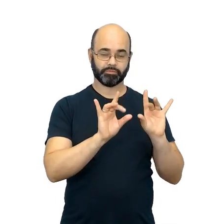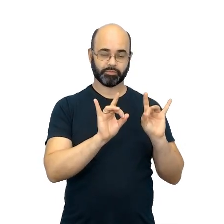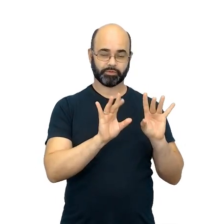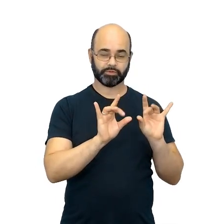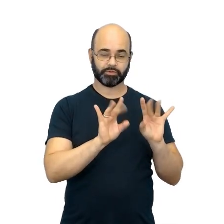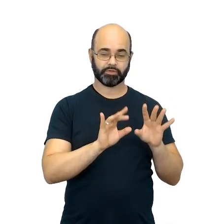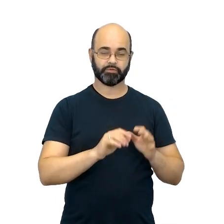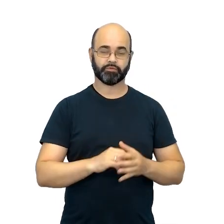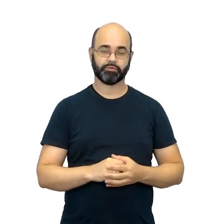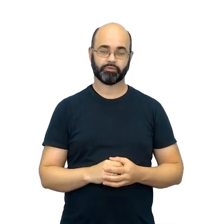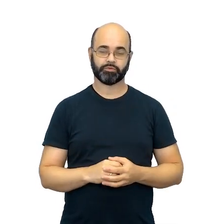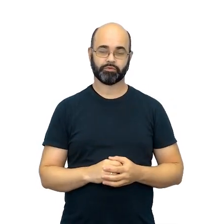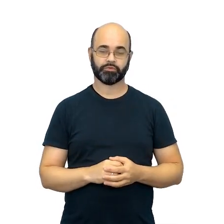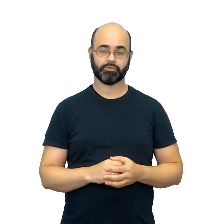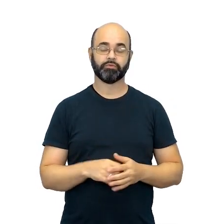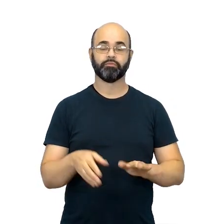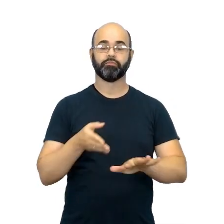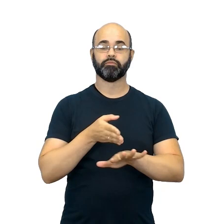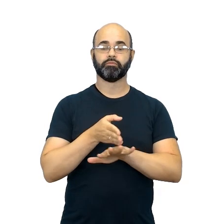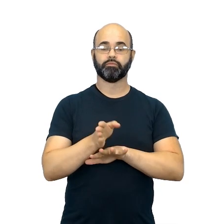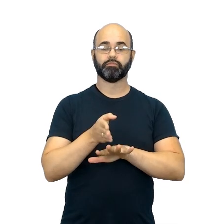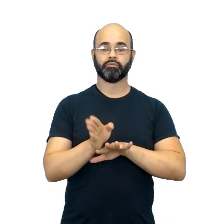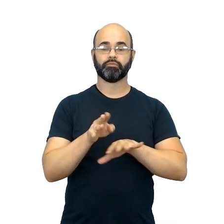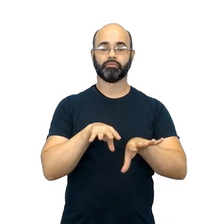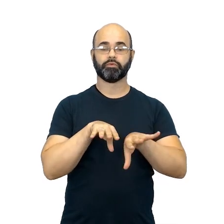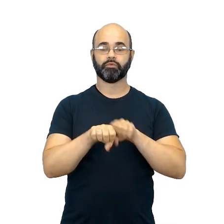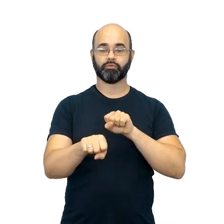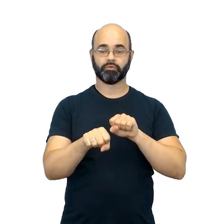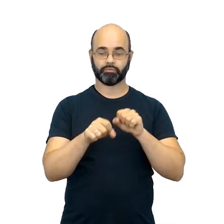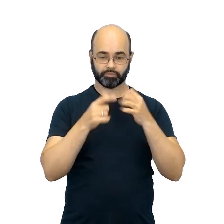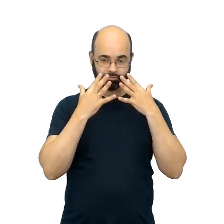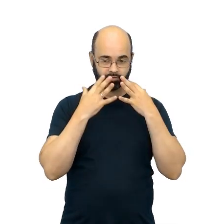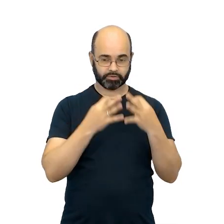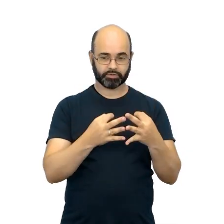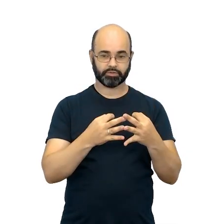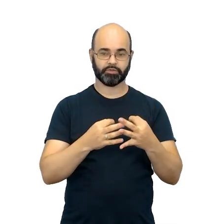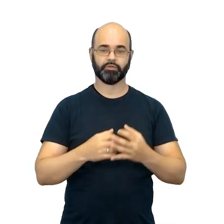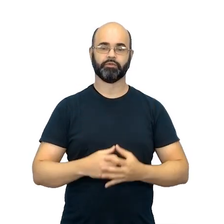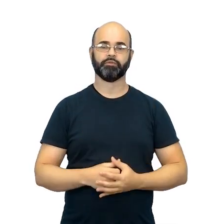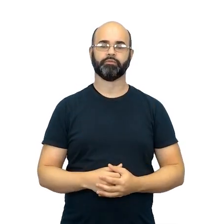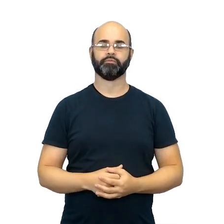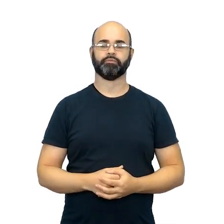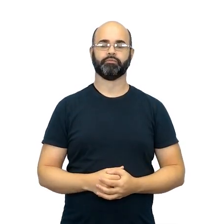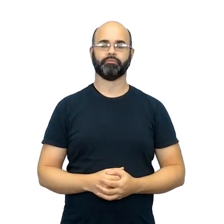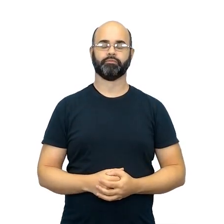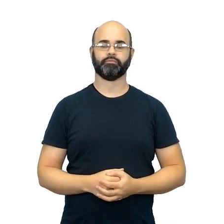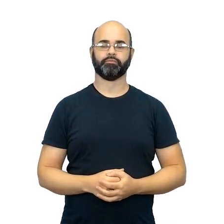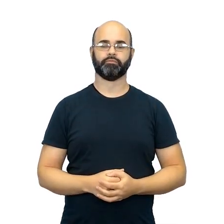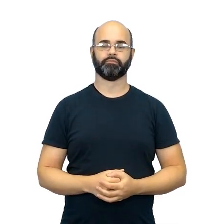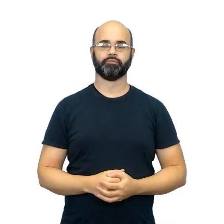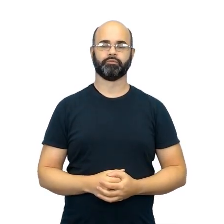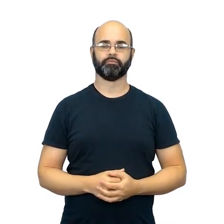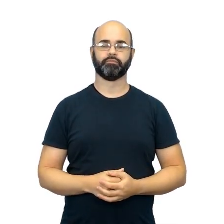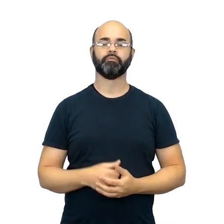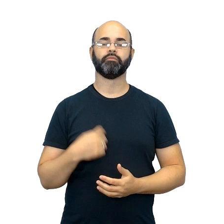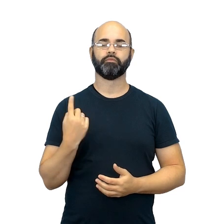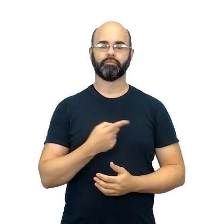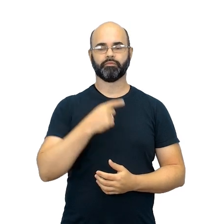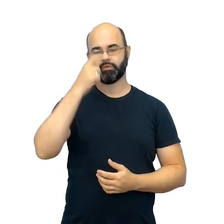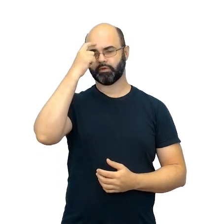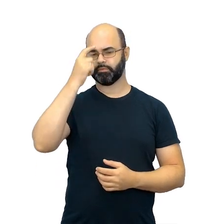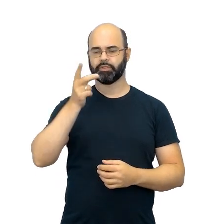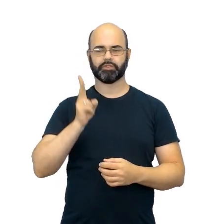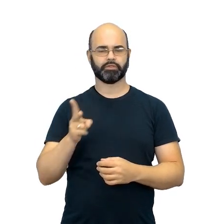o eixo formativo. Então, a gente está aqui dividindo, né? Sempre as gerais estão pensadas, né, nas habilidades